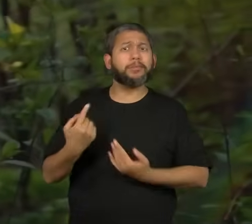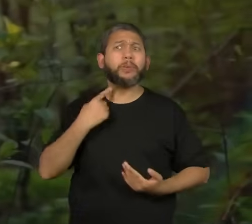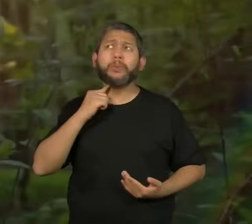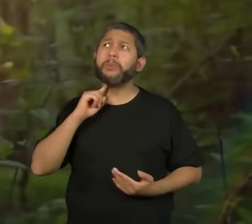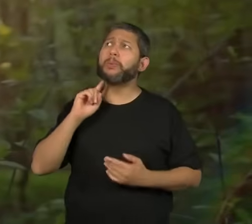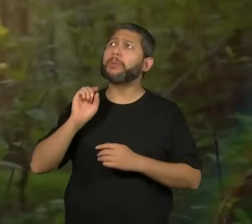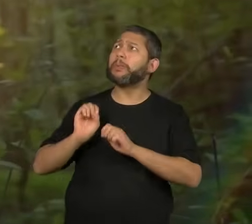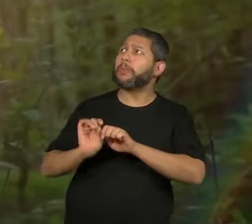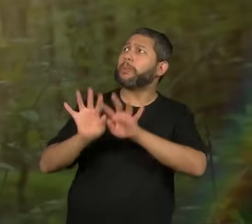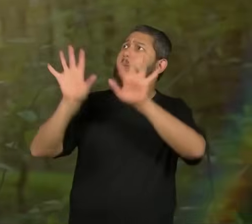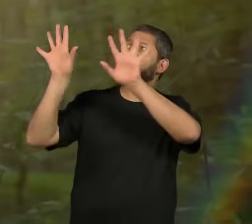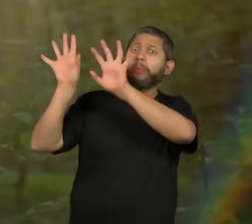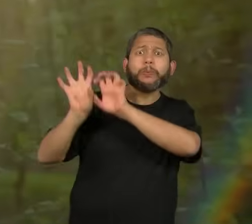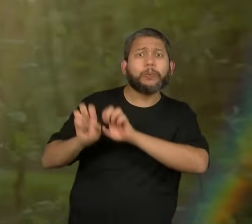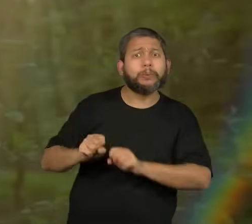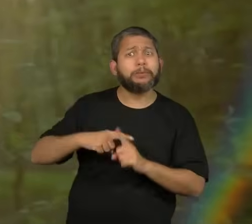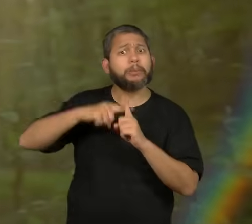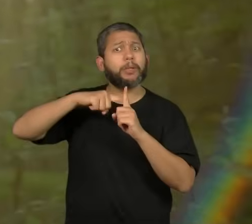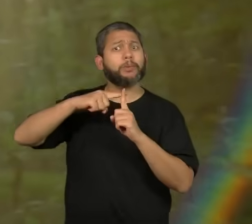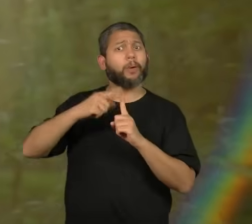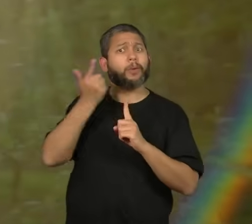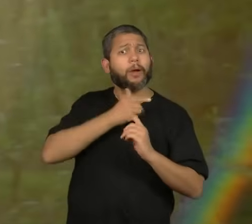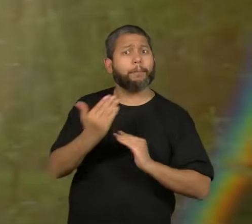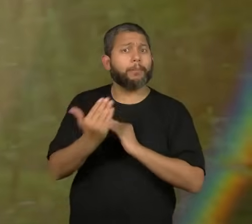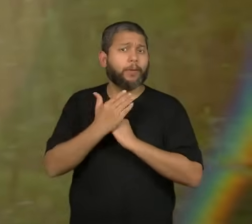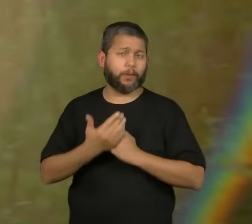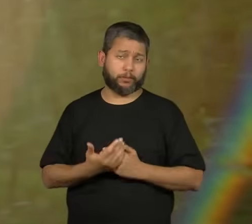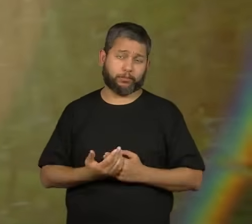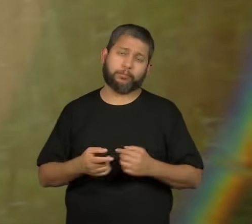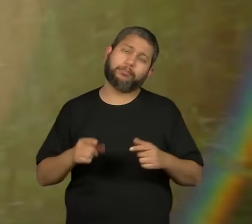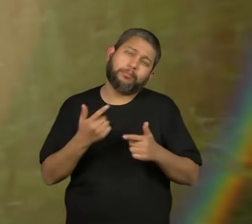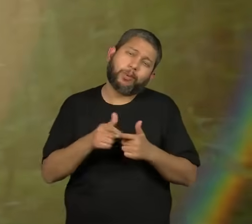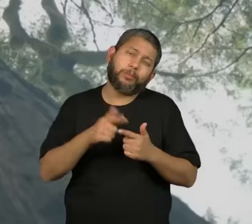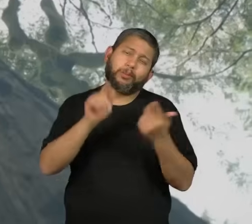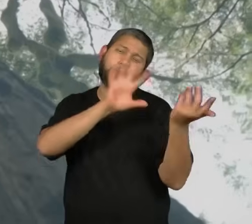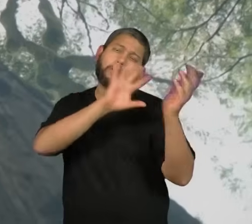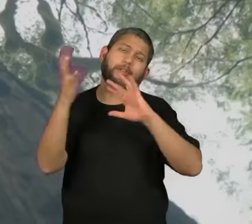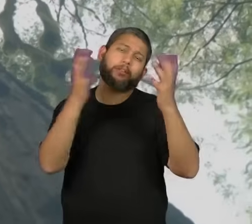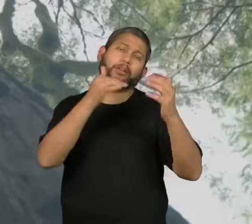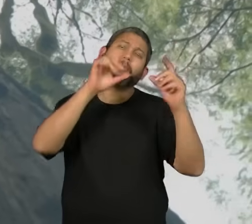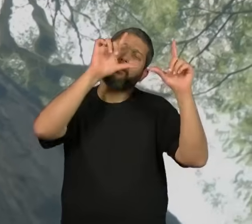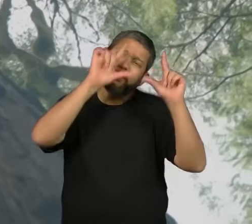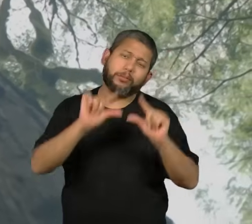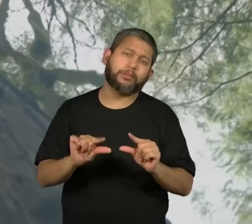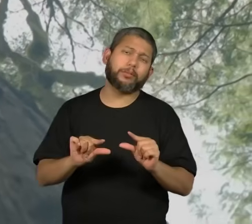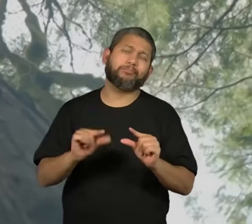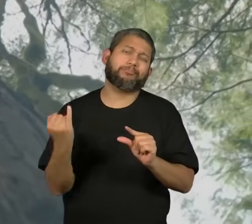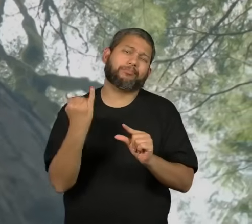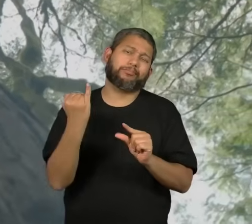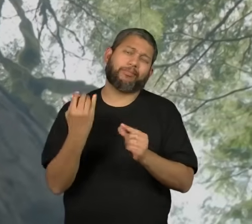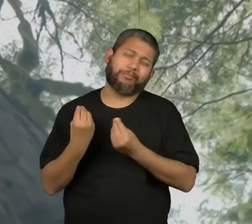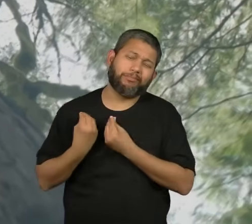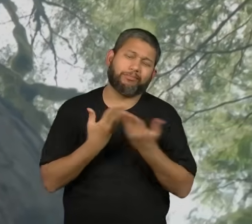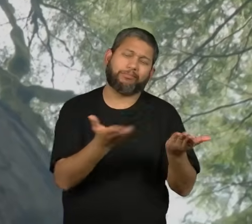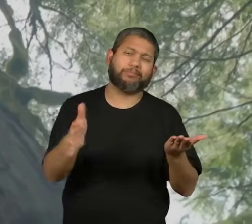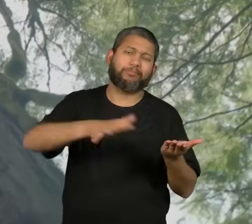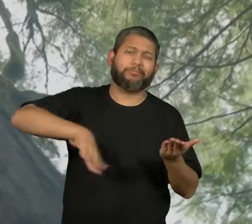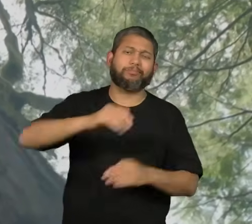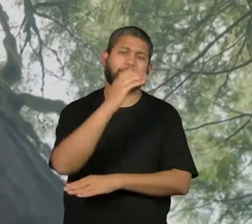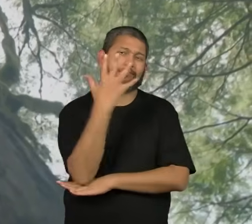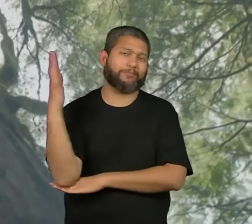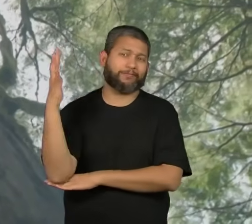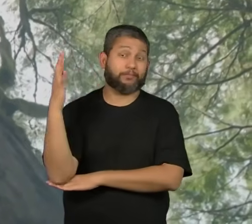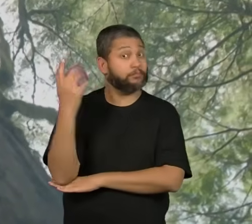altas temperaturas e para reduzir os efeitos da crise climática. Uma equação difícil de equilibrar, que